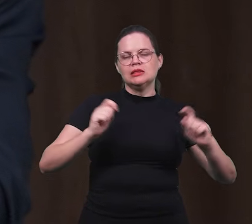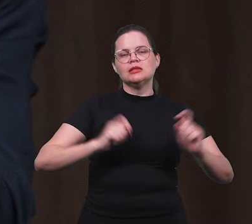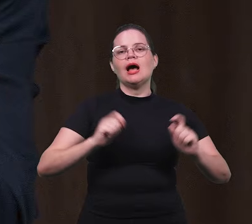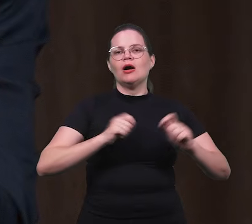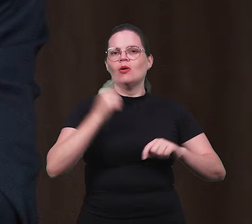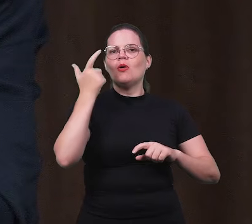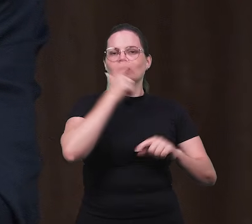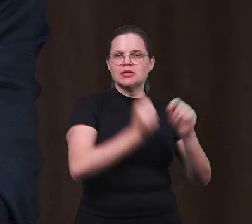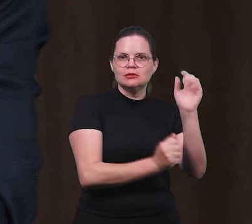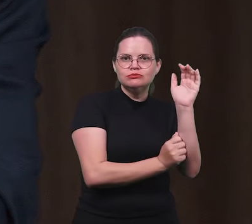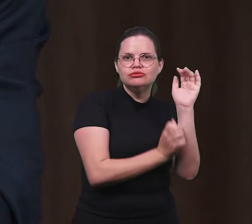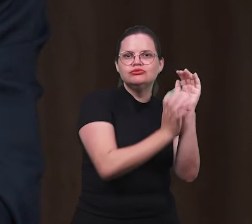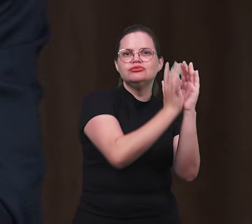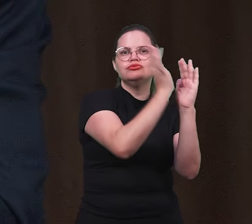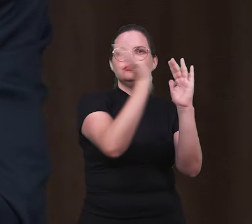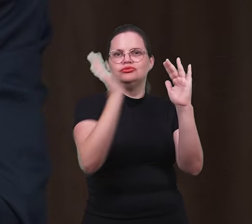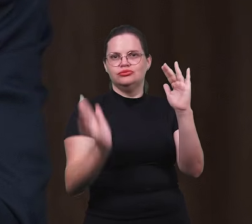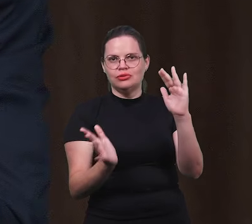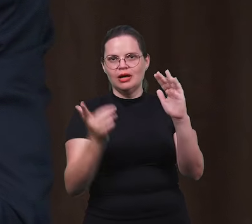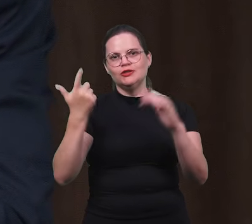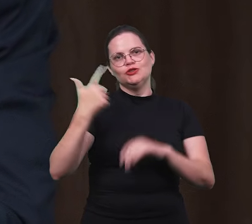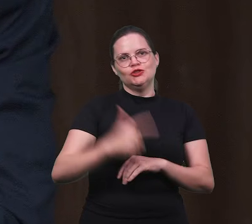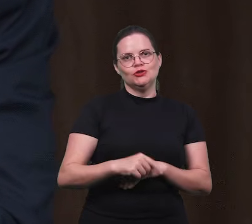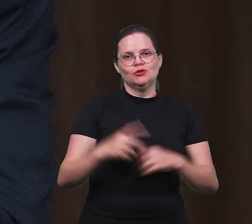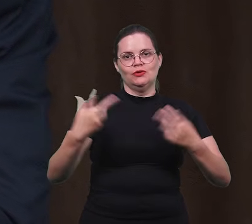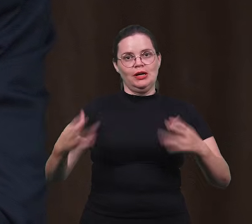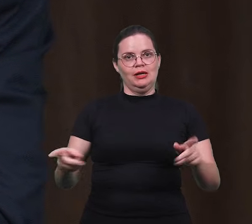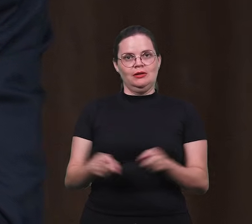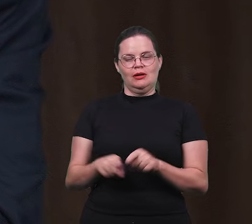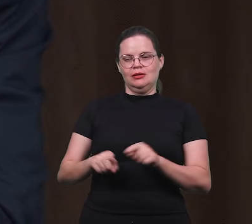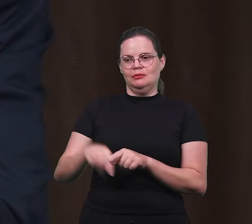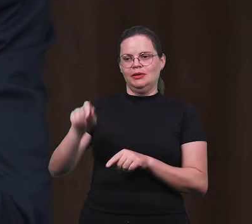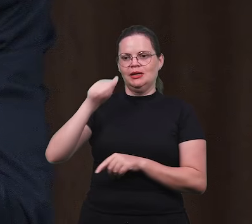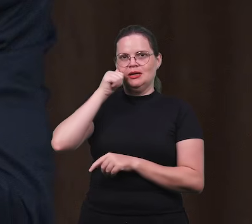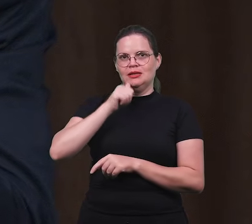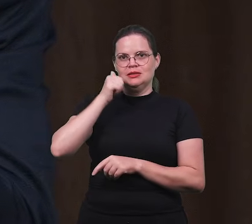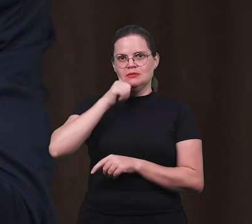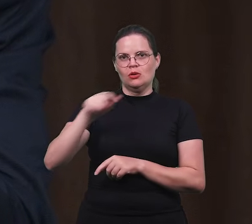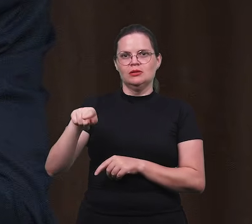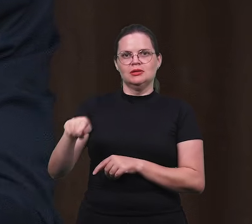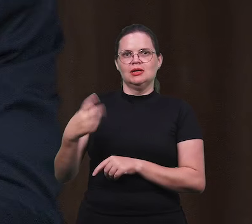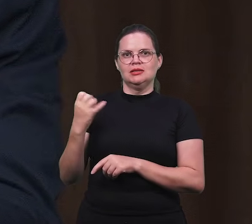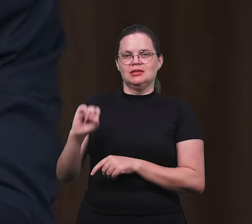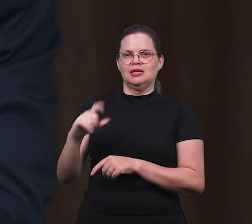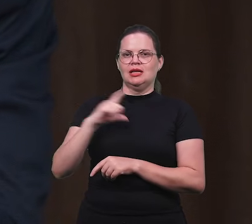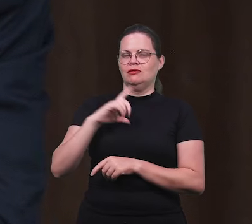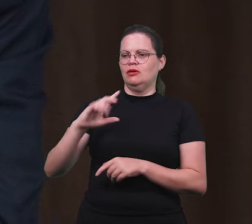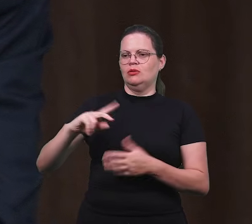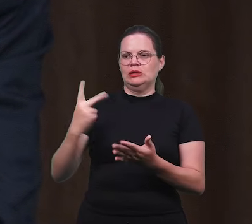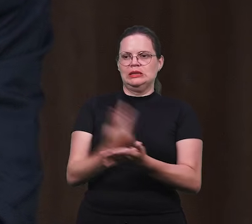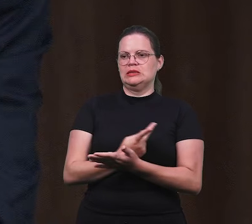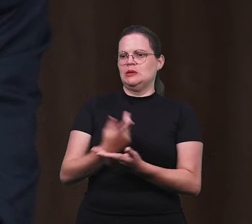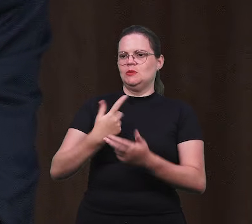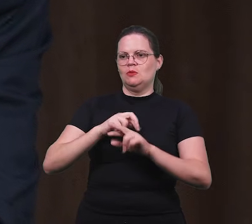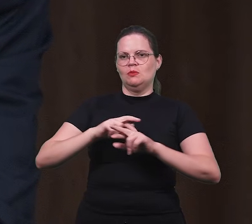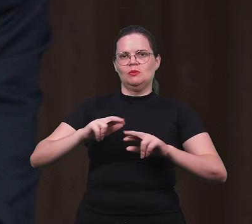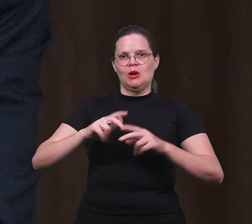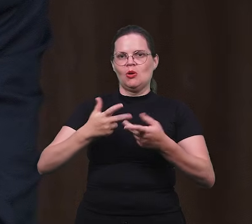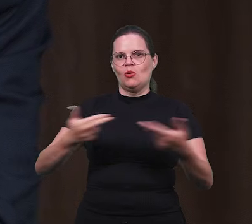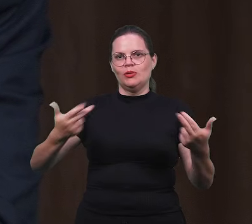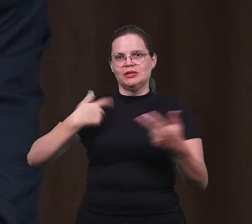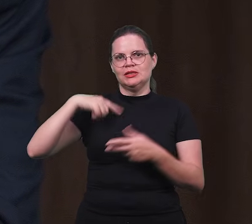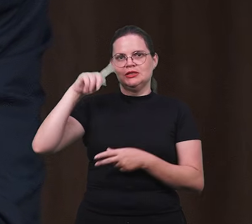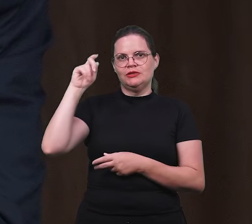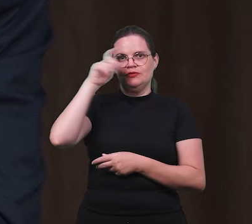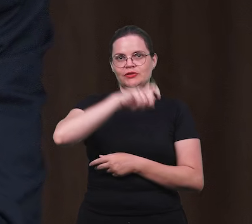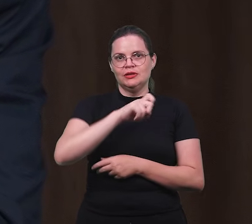demorar, ia refazer. Então, aí as esposas que estão sentindo, se você foi atingido por alguma situação